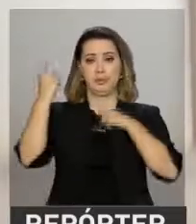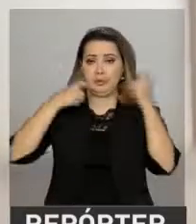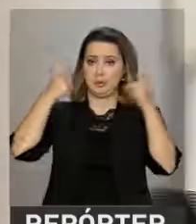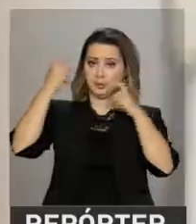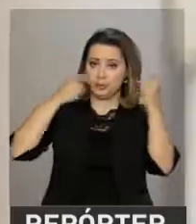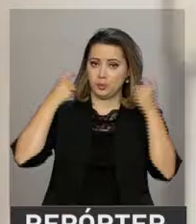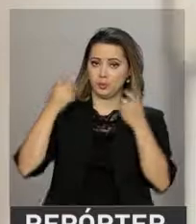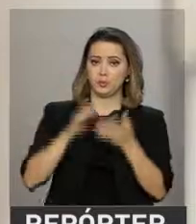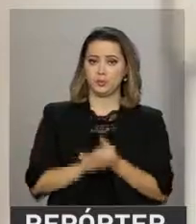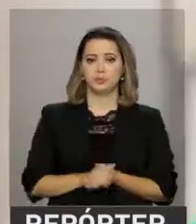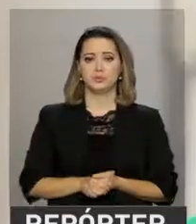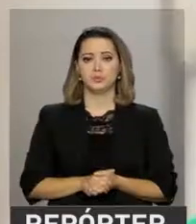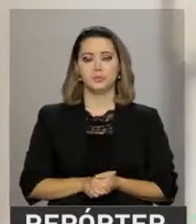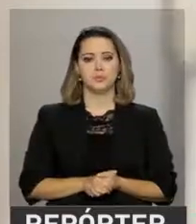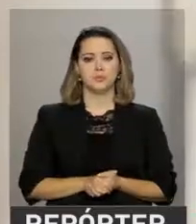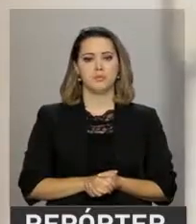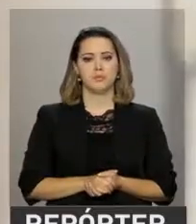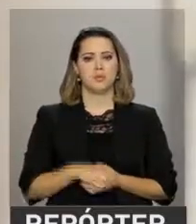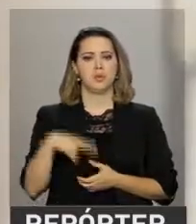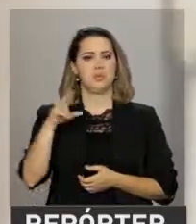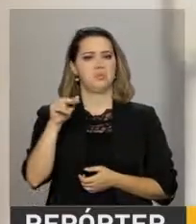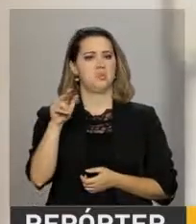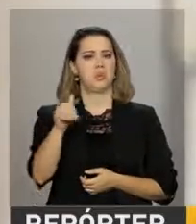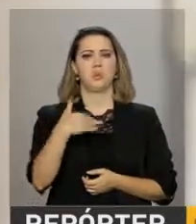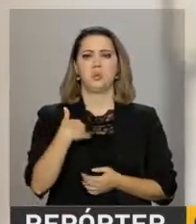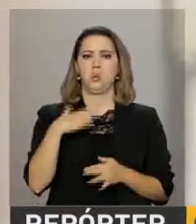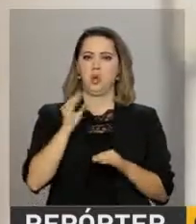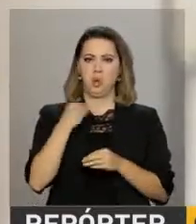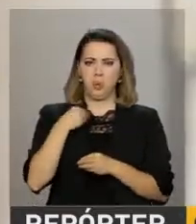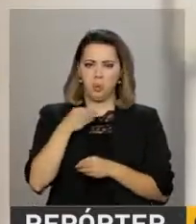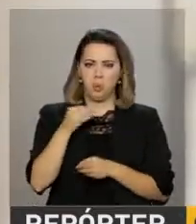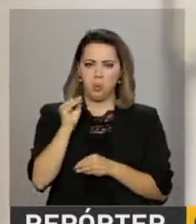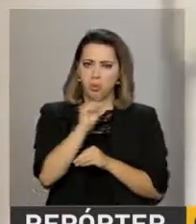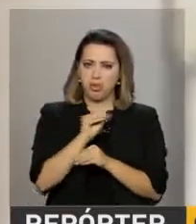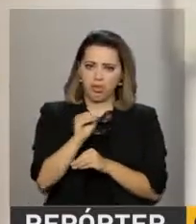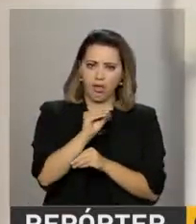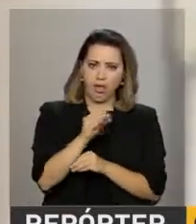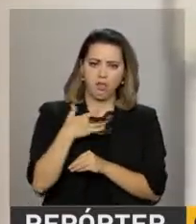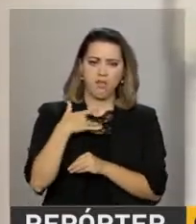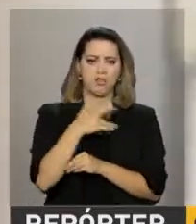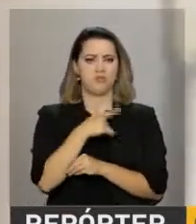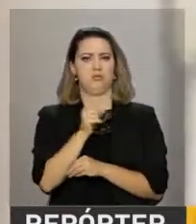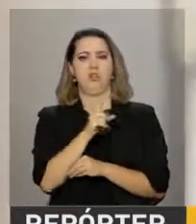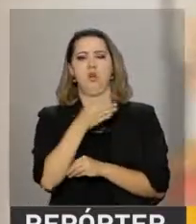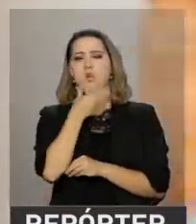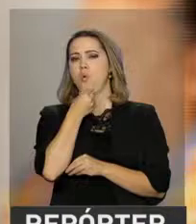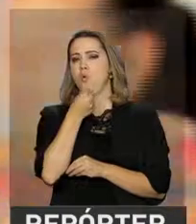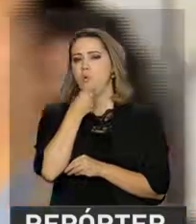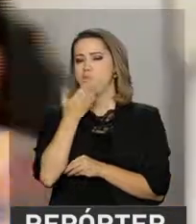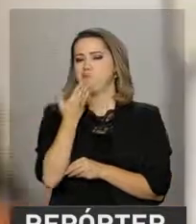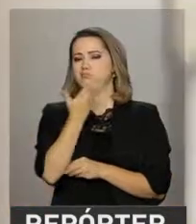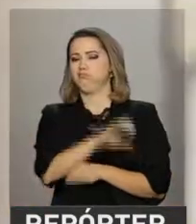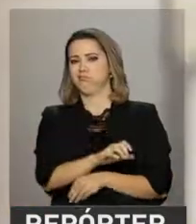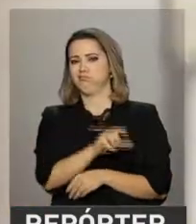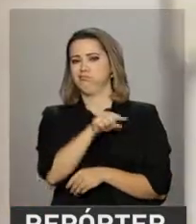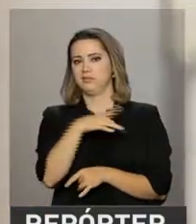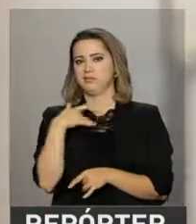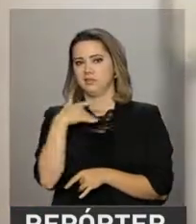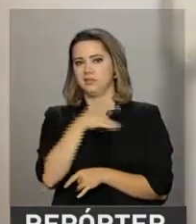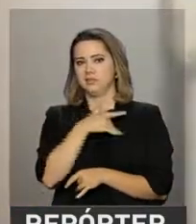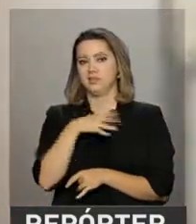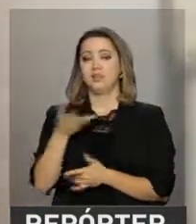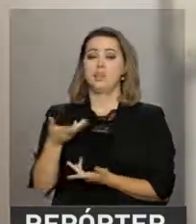saúde eu não previa não me cuidava não porque o homem tem preconceito de não procurar saúde à mulher